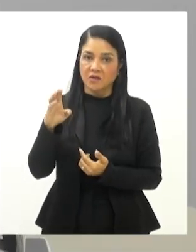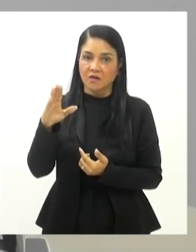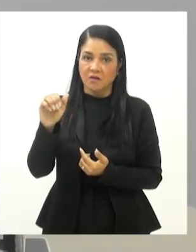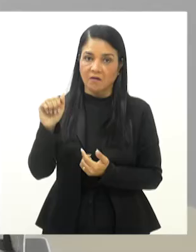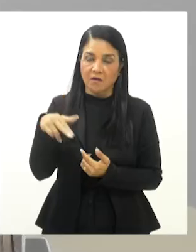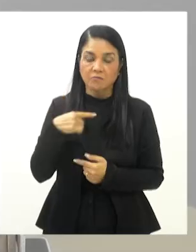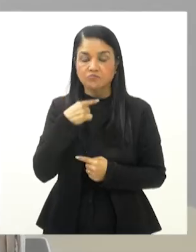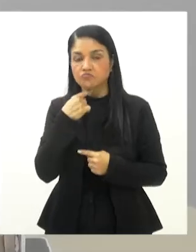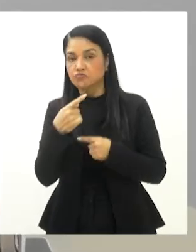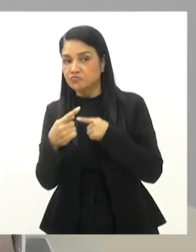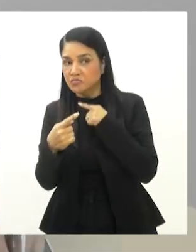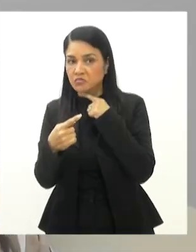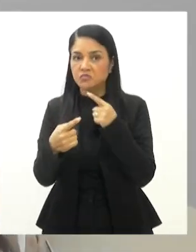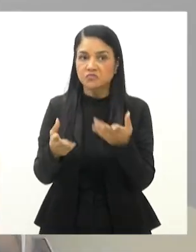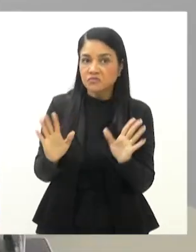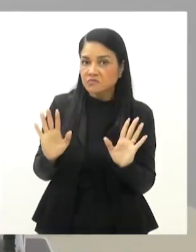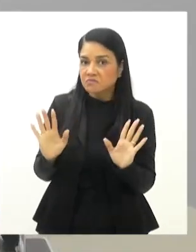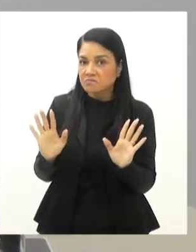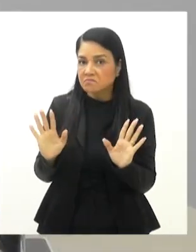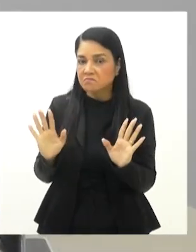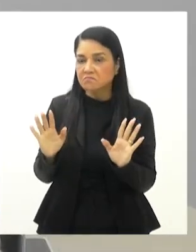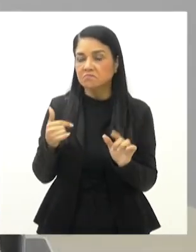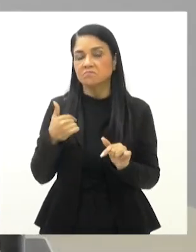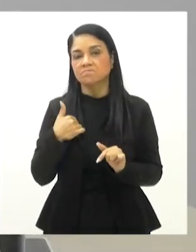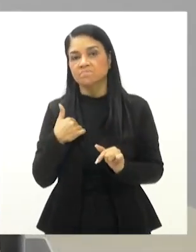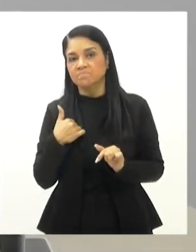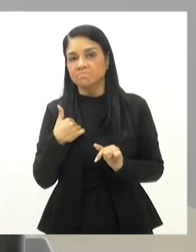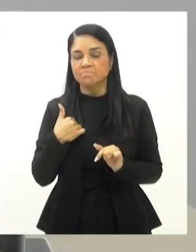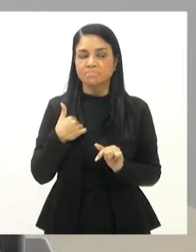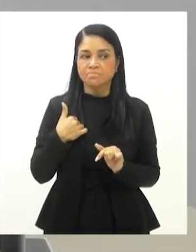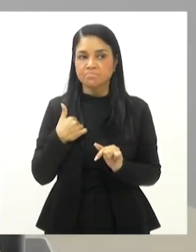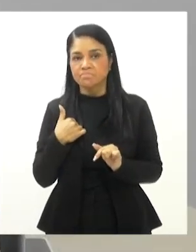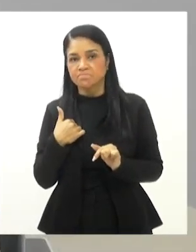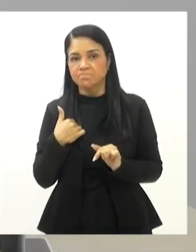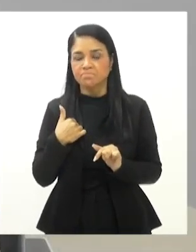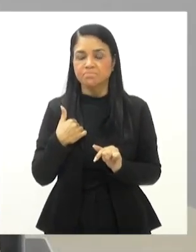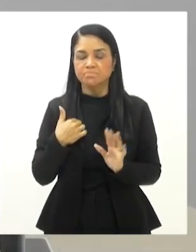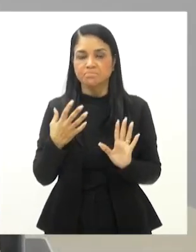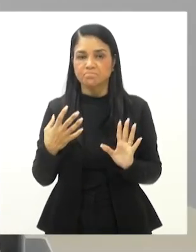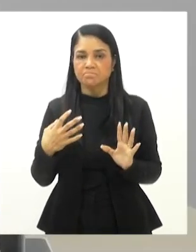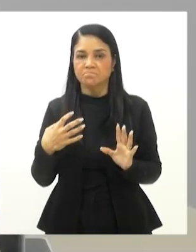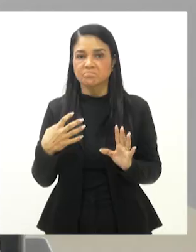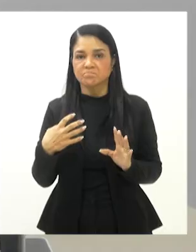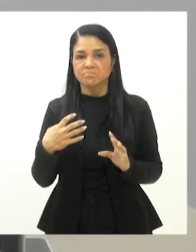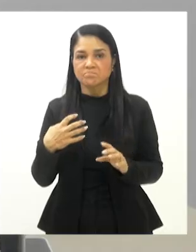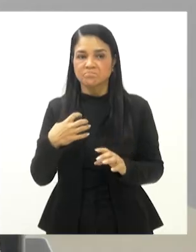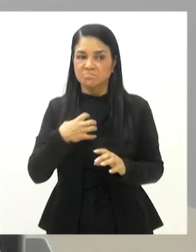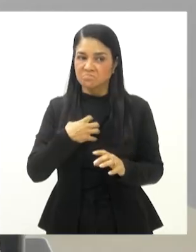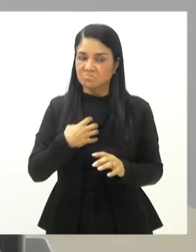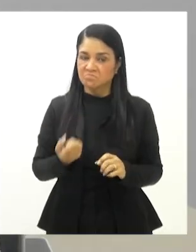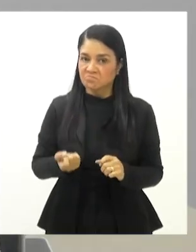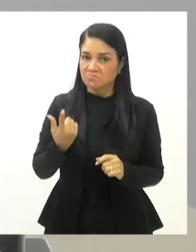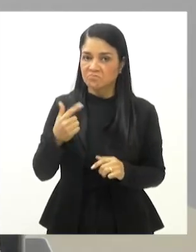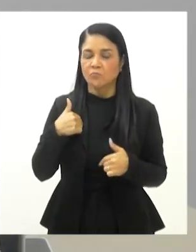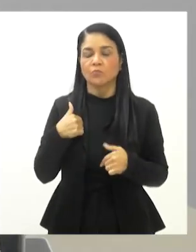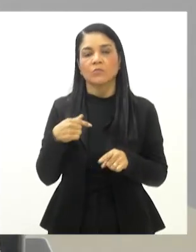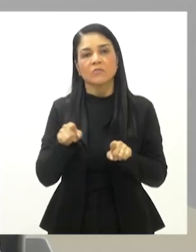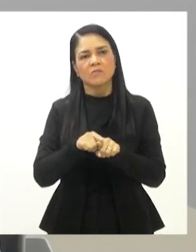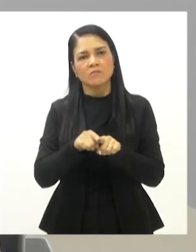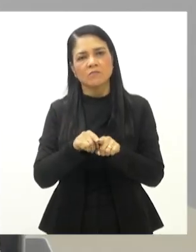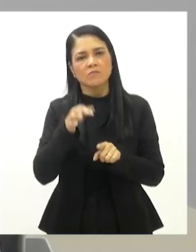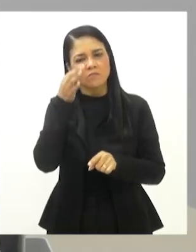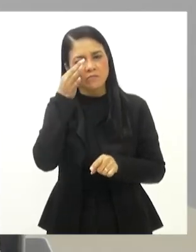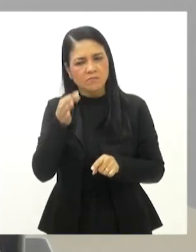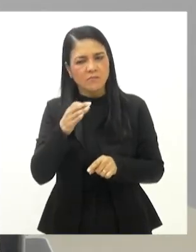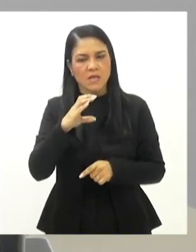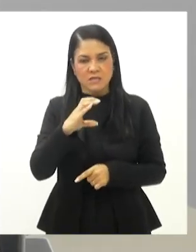São dúvidas que me causam ainda estranheza. E eu também irei me atentar. Essa